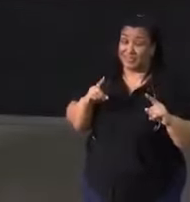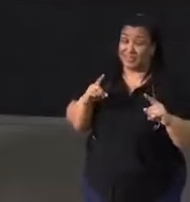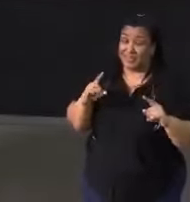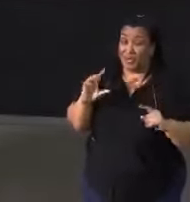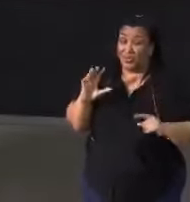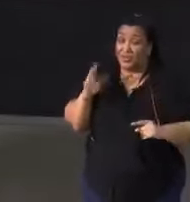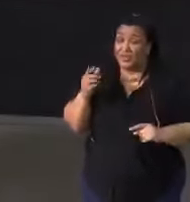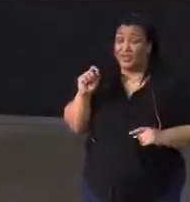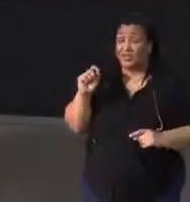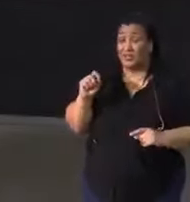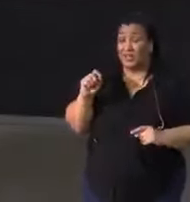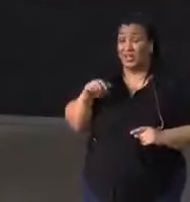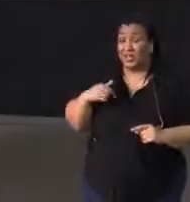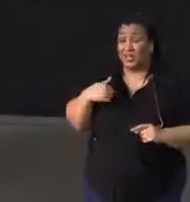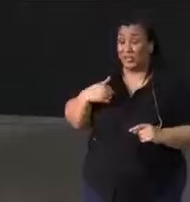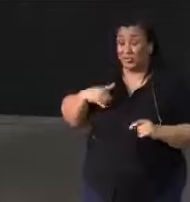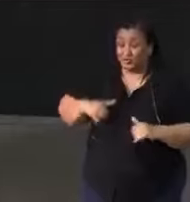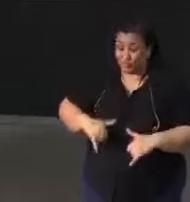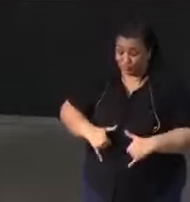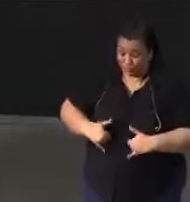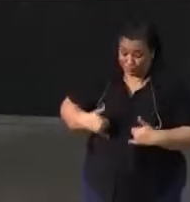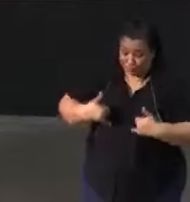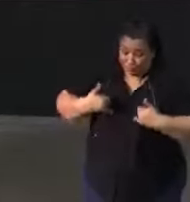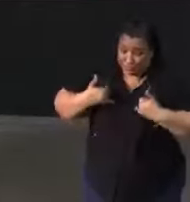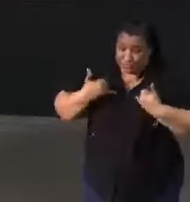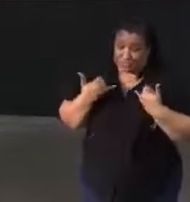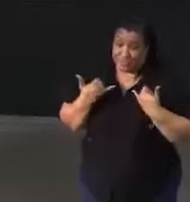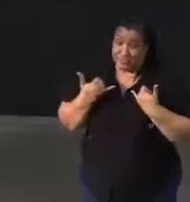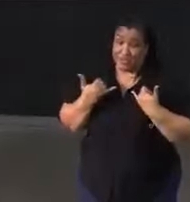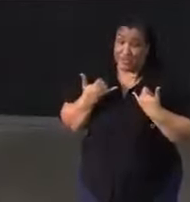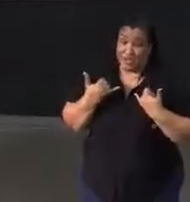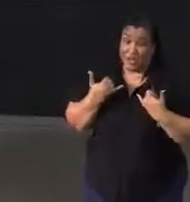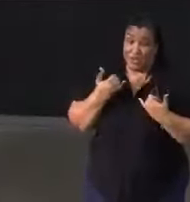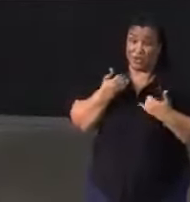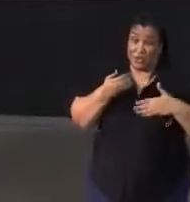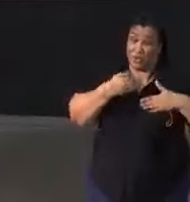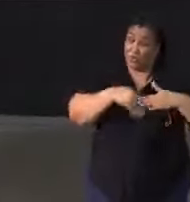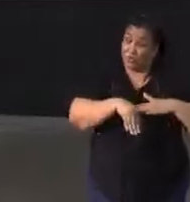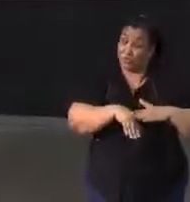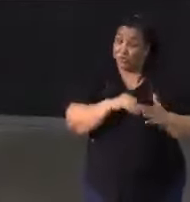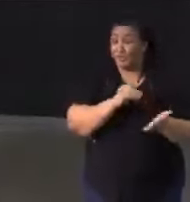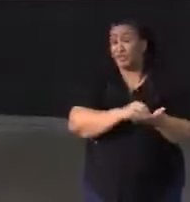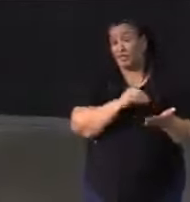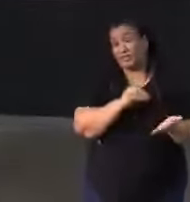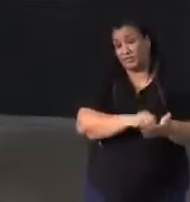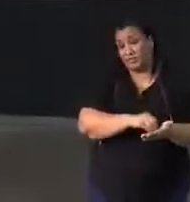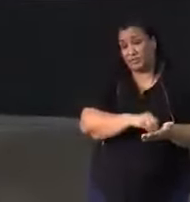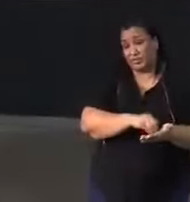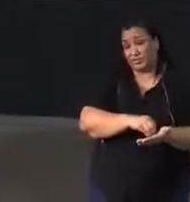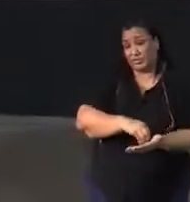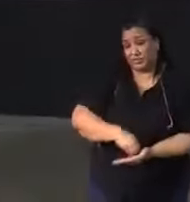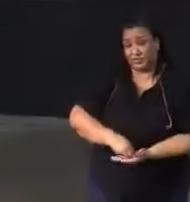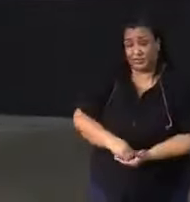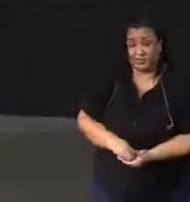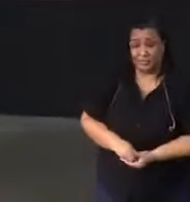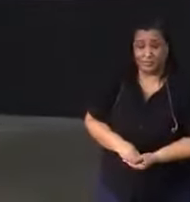da falta de humildade, nós estamos cada vez mais recebendo pão e circo.